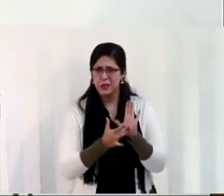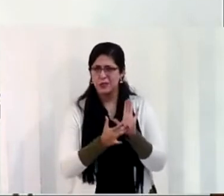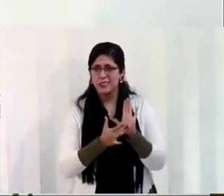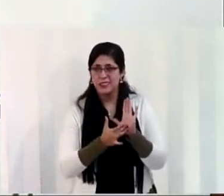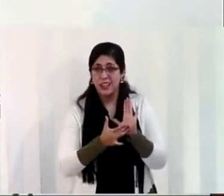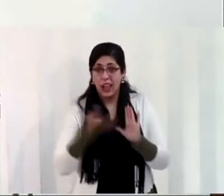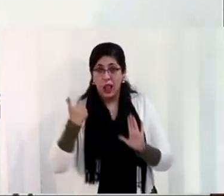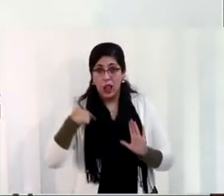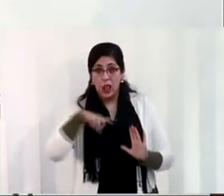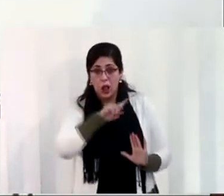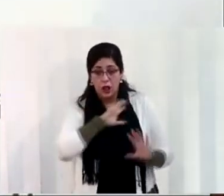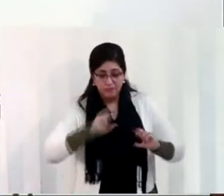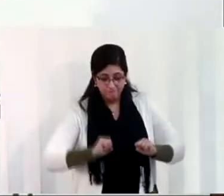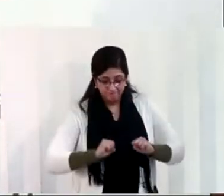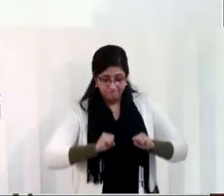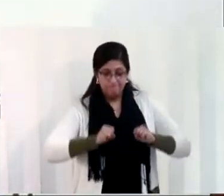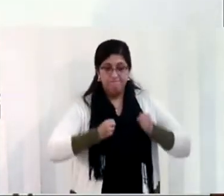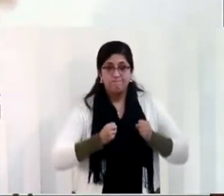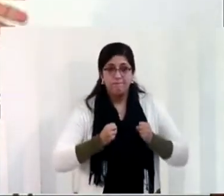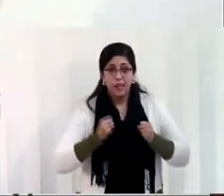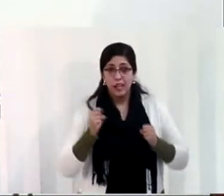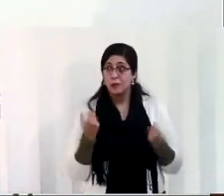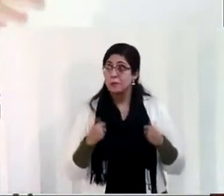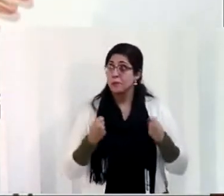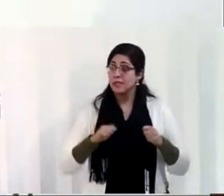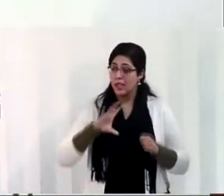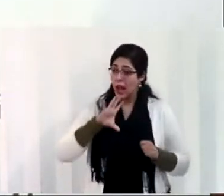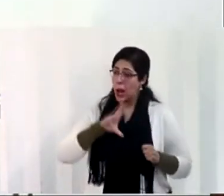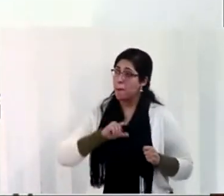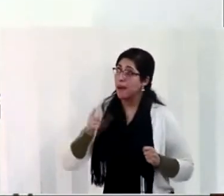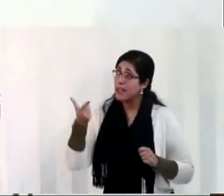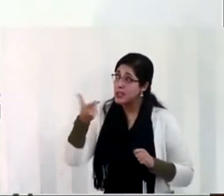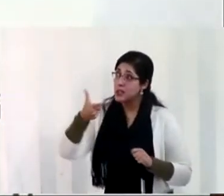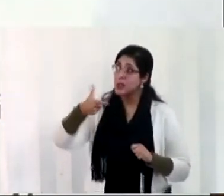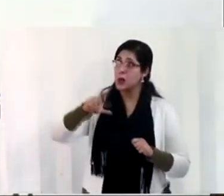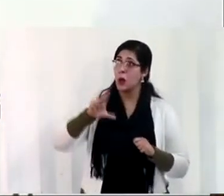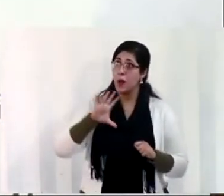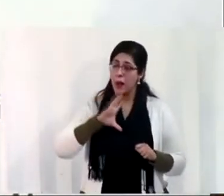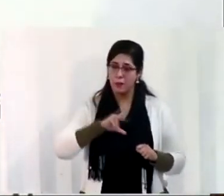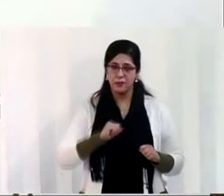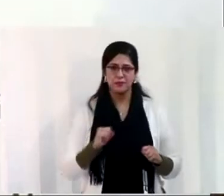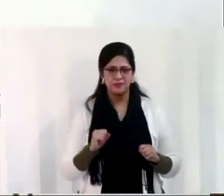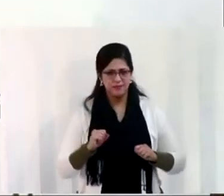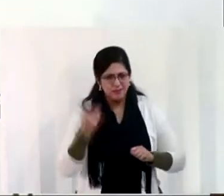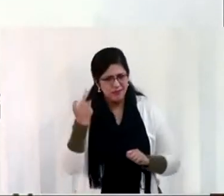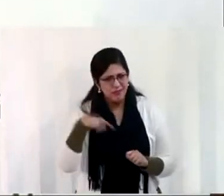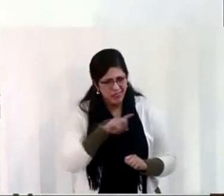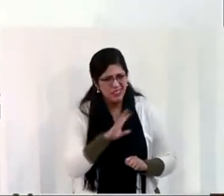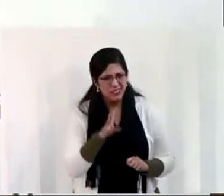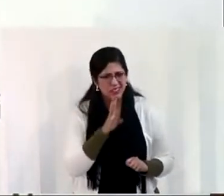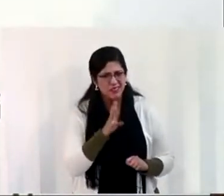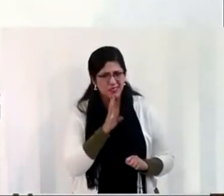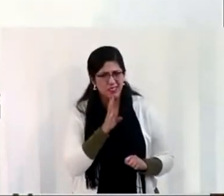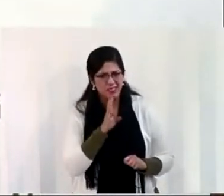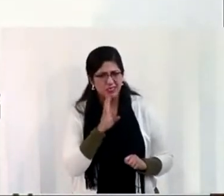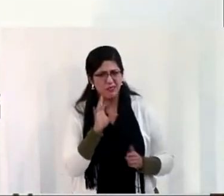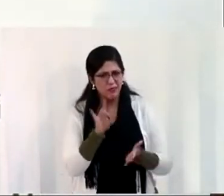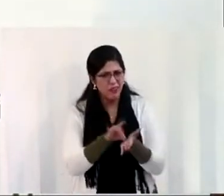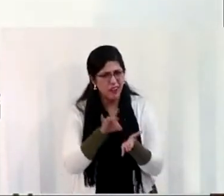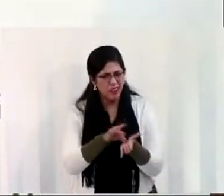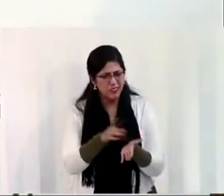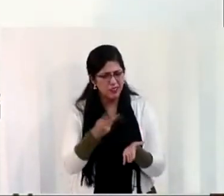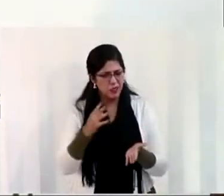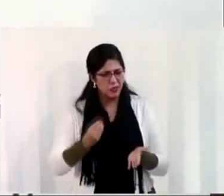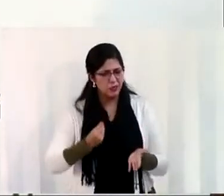para amá-lo de volta, amar a Deus? Reverendo Gilberto leu